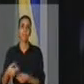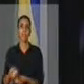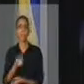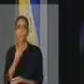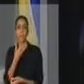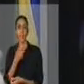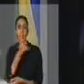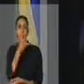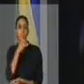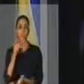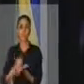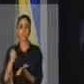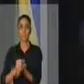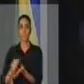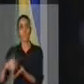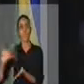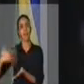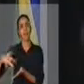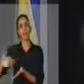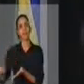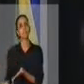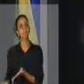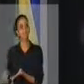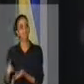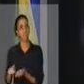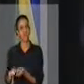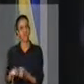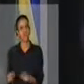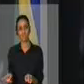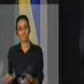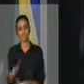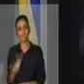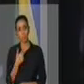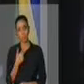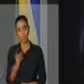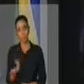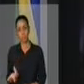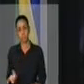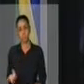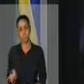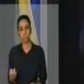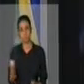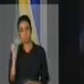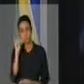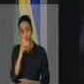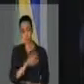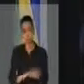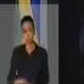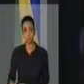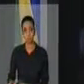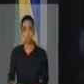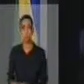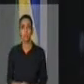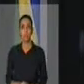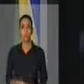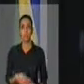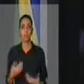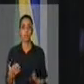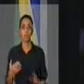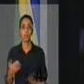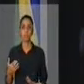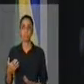Então, este é o grande desafio, nós vamos avançar muito nesse processo. Agradeço aqui o